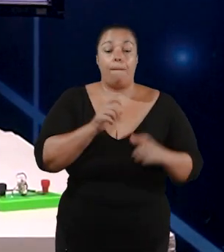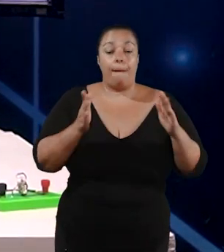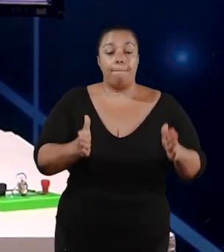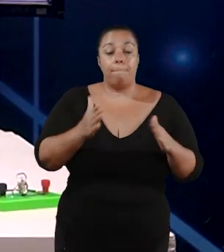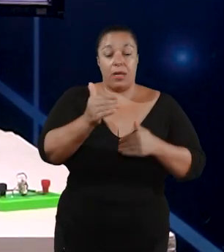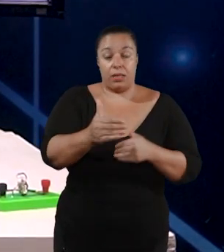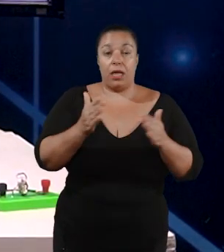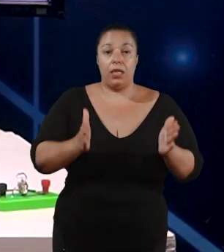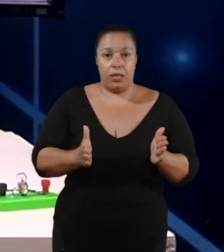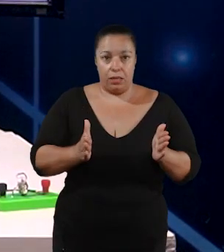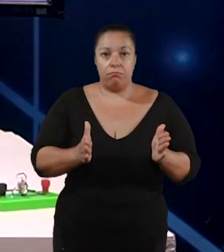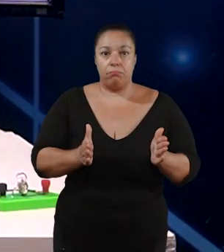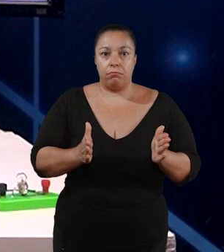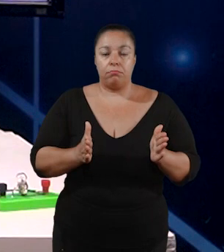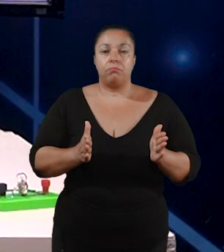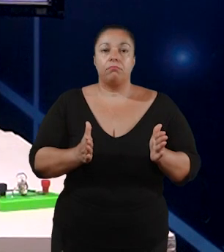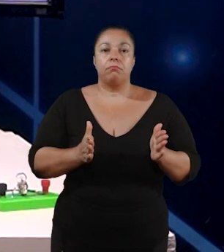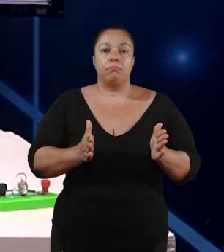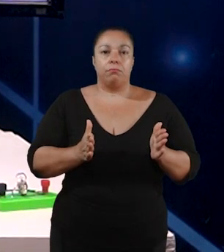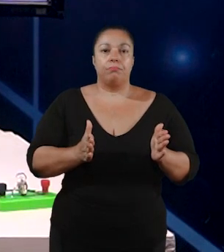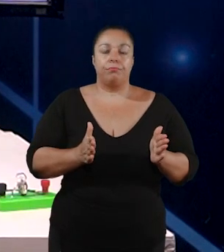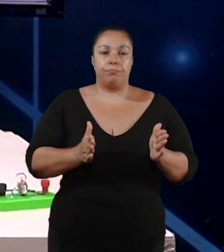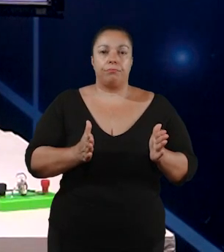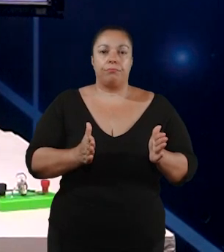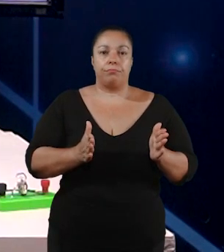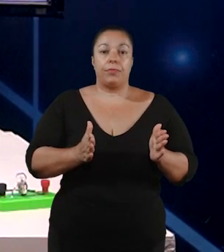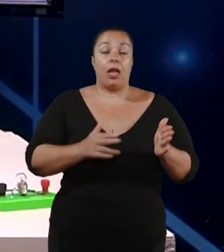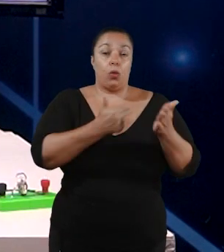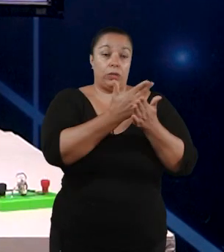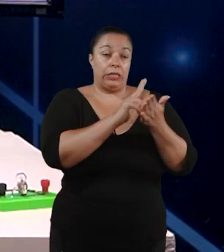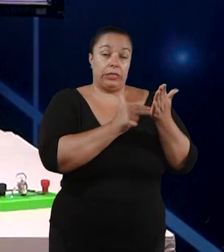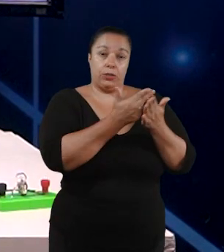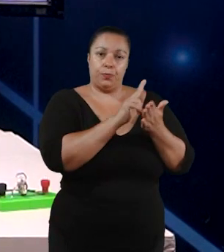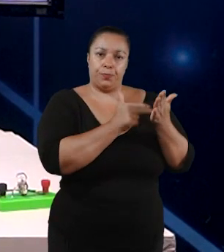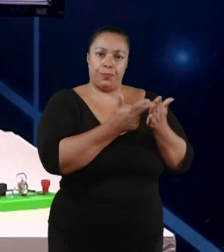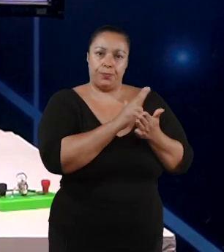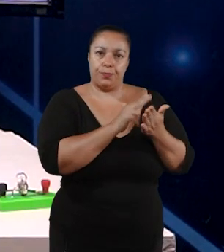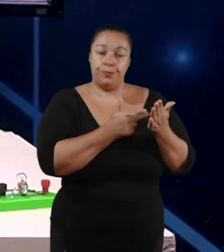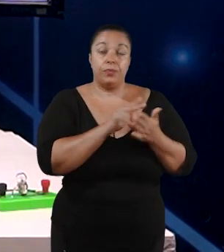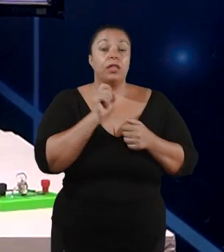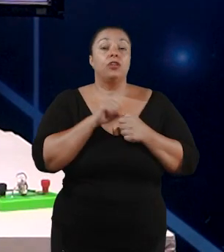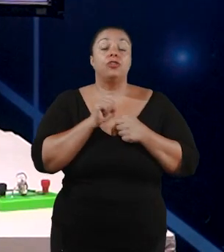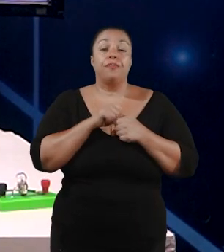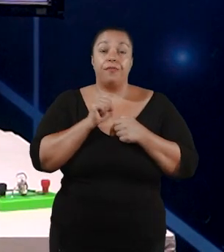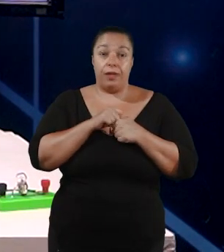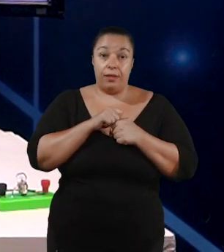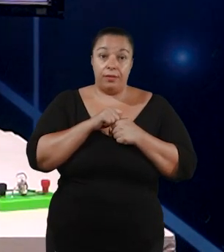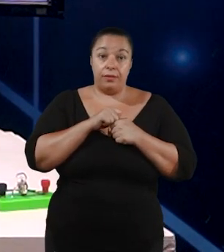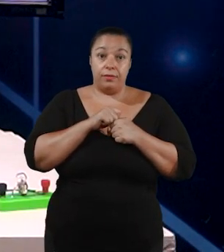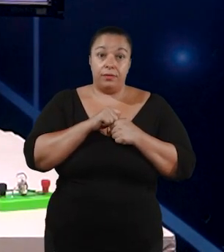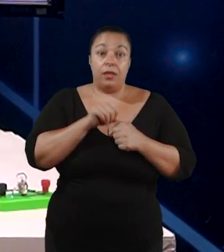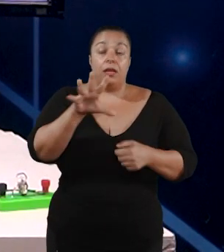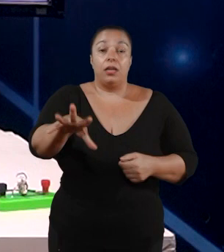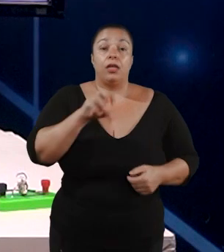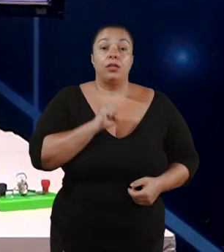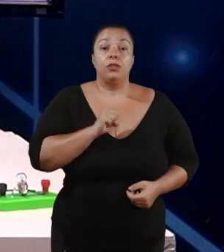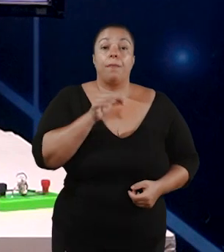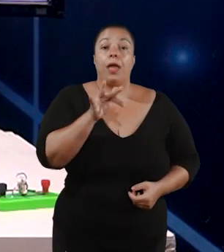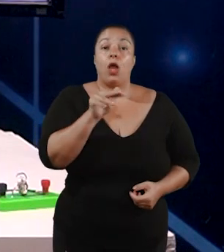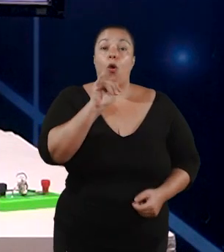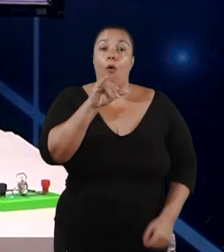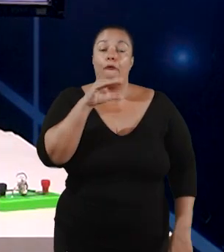bateria, tá? Igual tá lá no nosso desenho, uma bateria. Aí o que a gente fez? A gente pegou um fio,